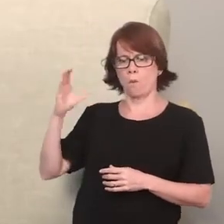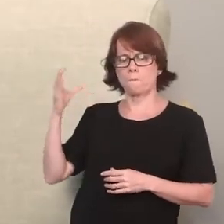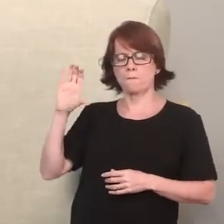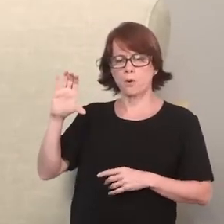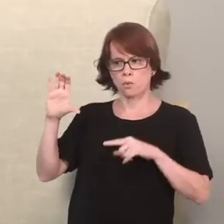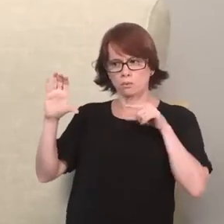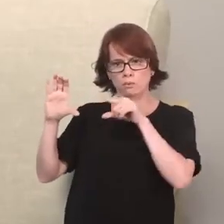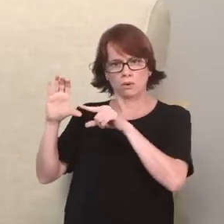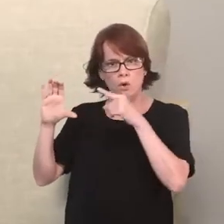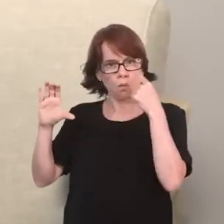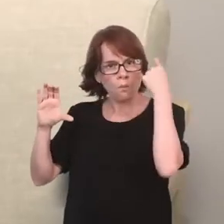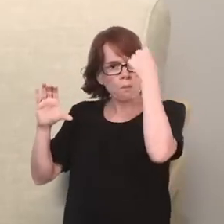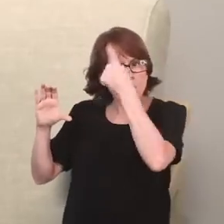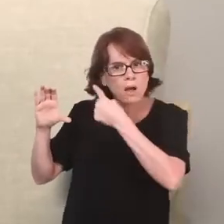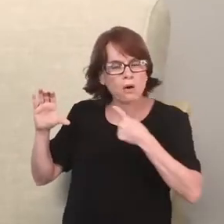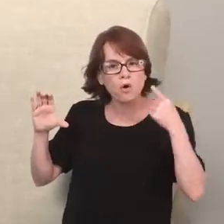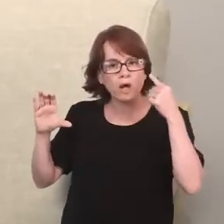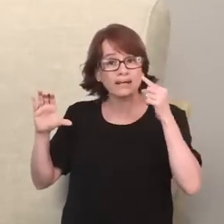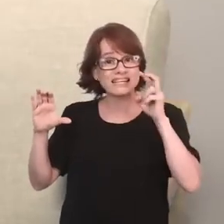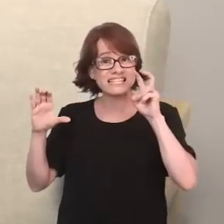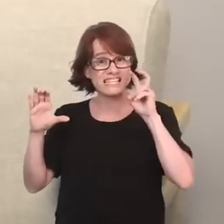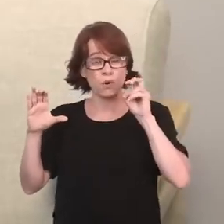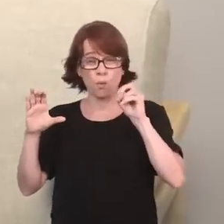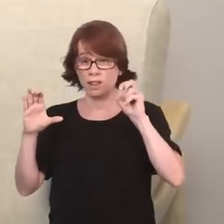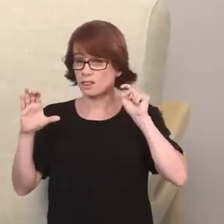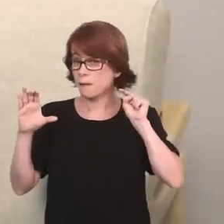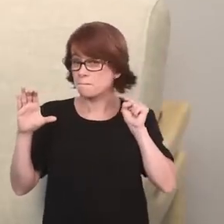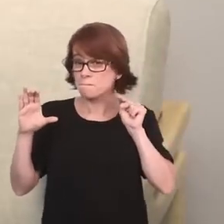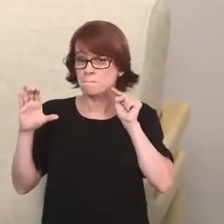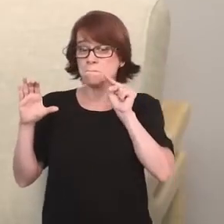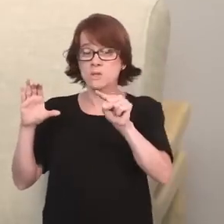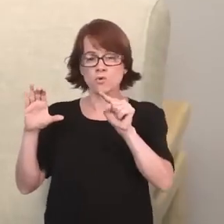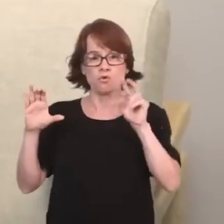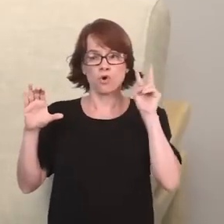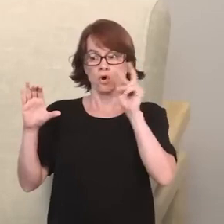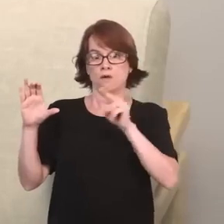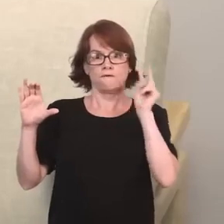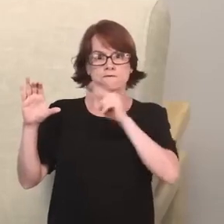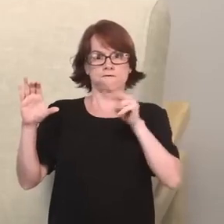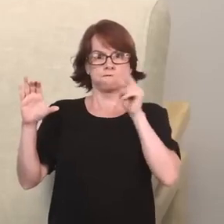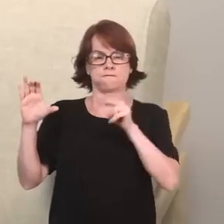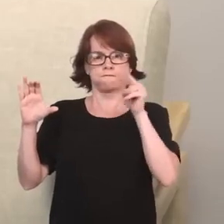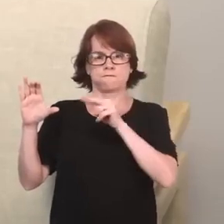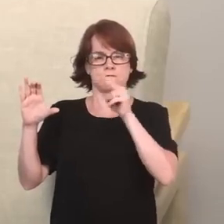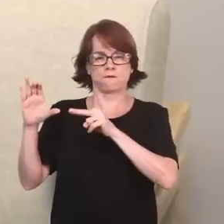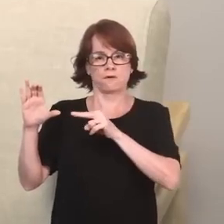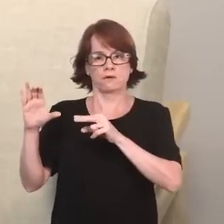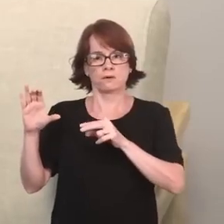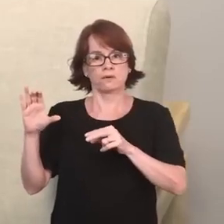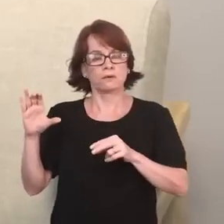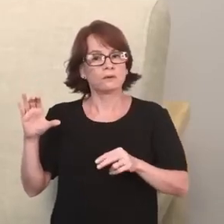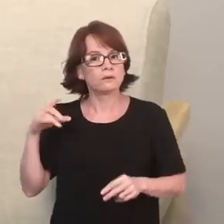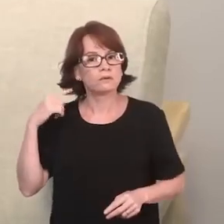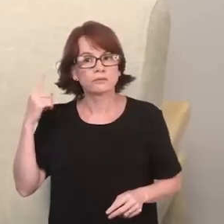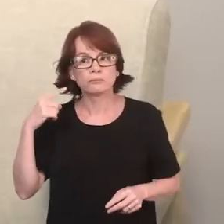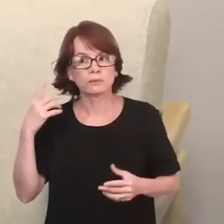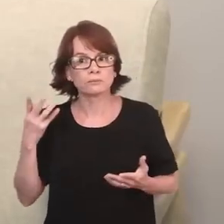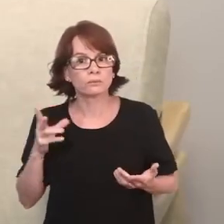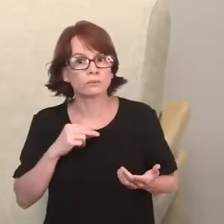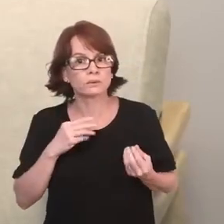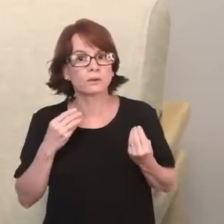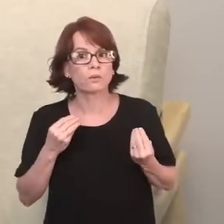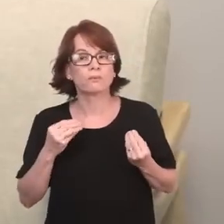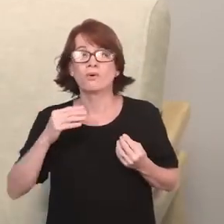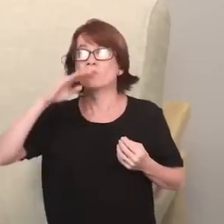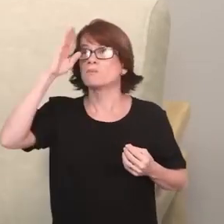vídeo, assim, em 1 hora tinha, assim, 50 mil visualizações. Eu quase caía para trás. Era uma loucura isso, eu nunca imaginei, entendeu? Então eu comecei a